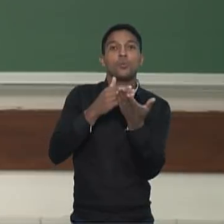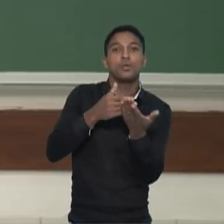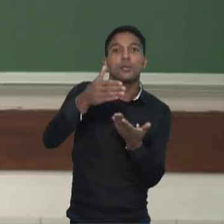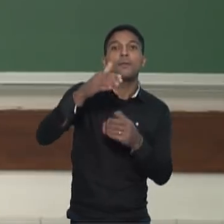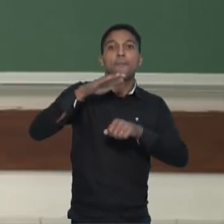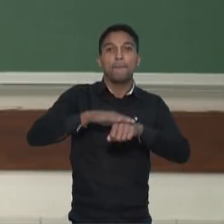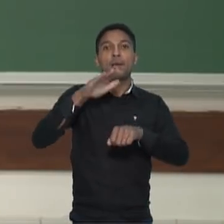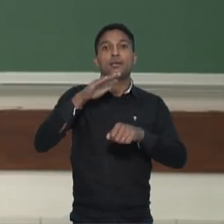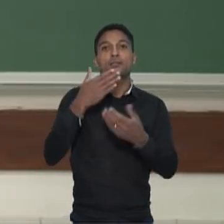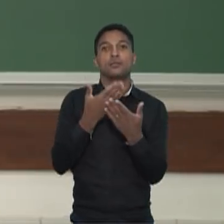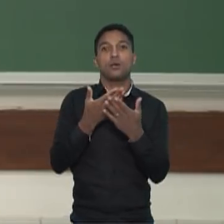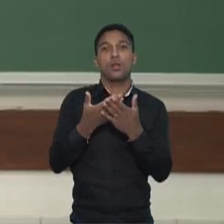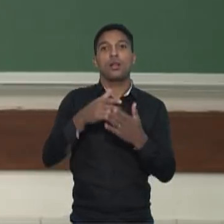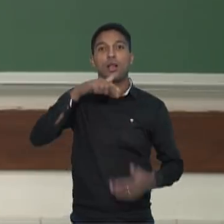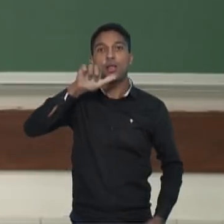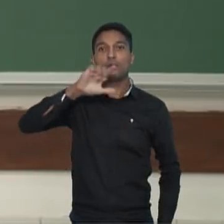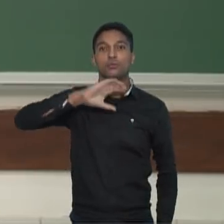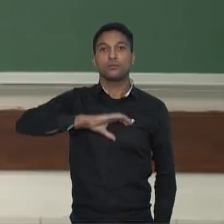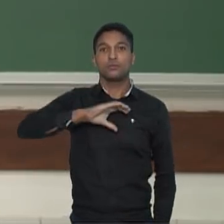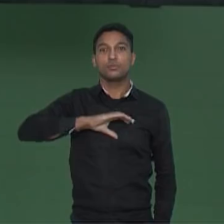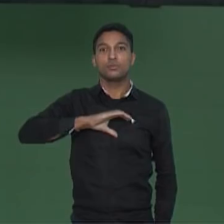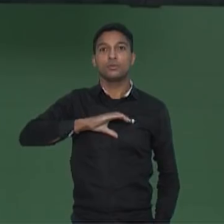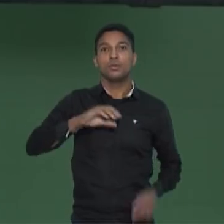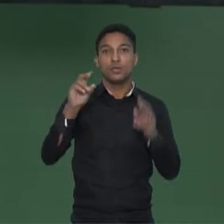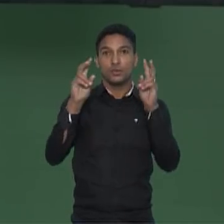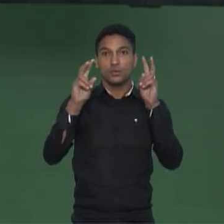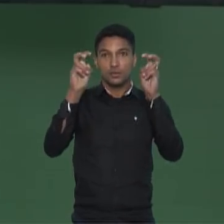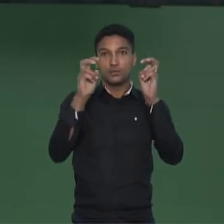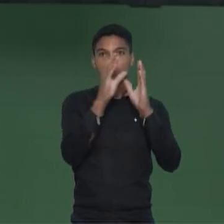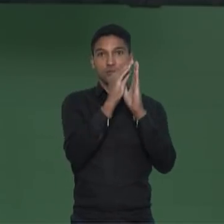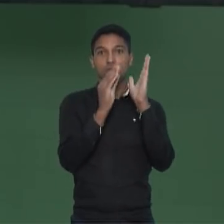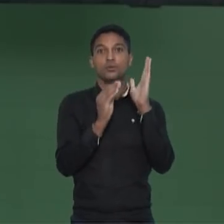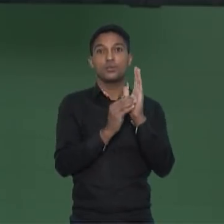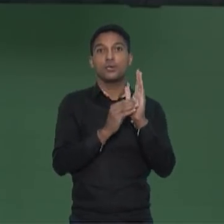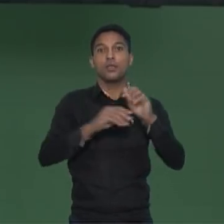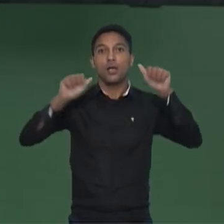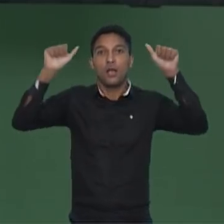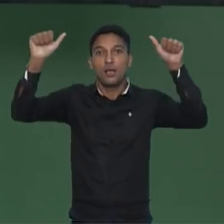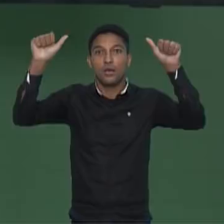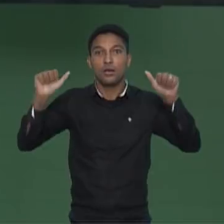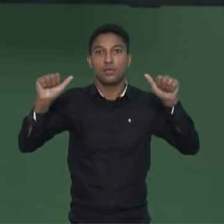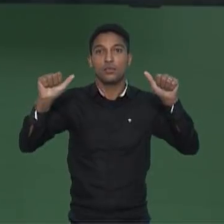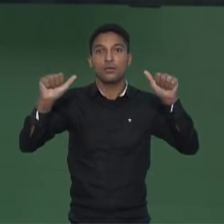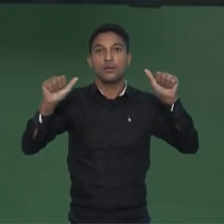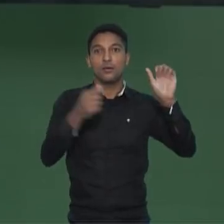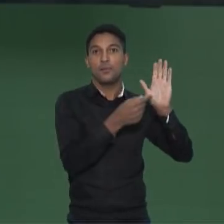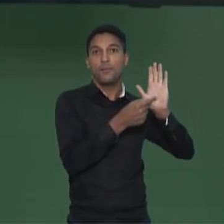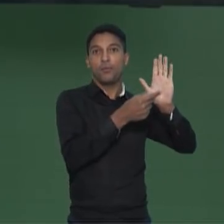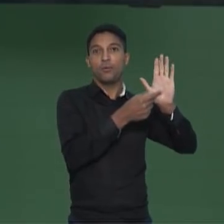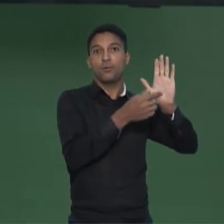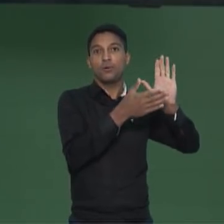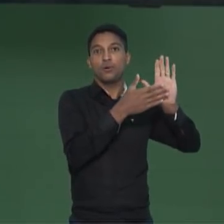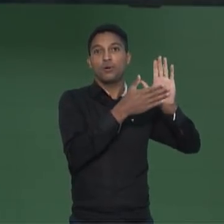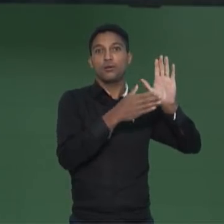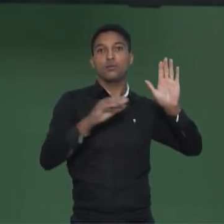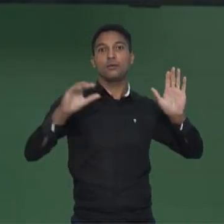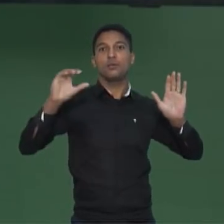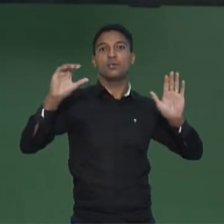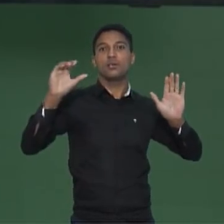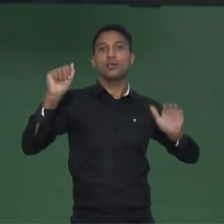portuguesa. Conteúdo, cartaz de campanha e regência verbal. Mas